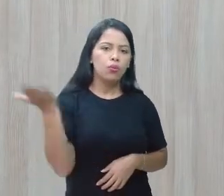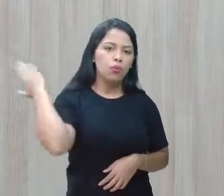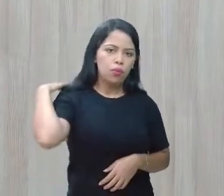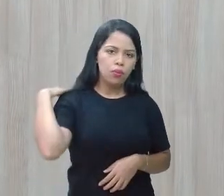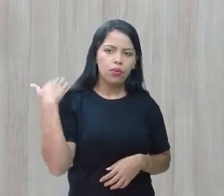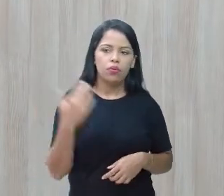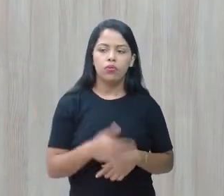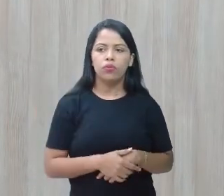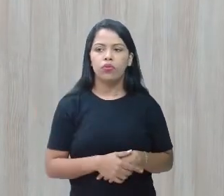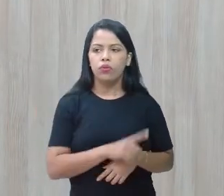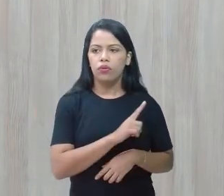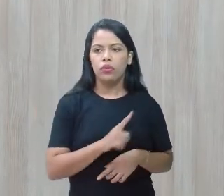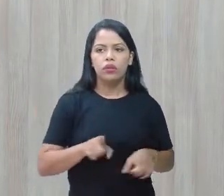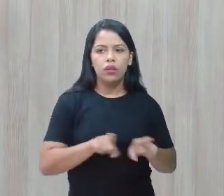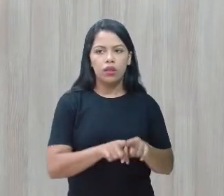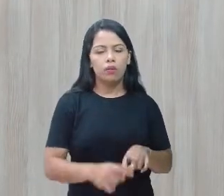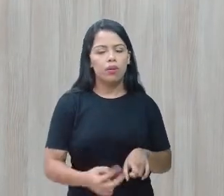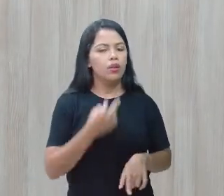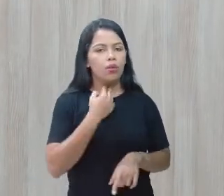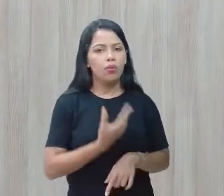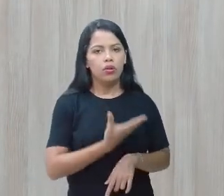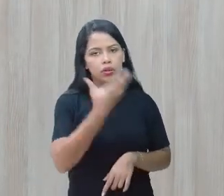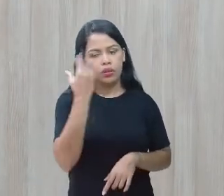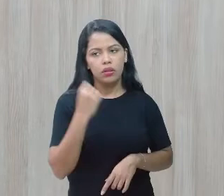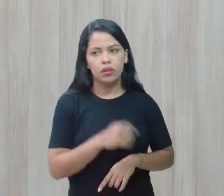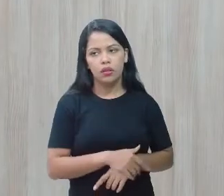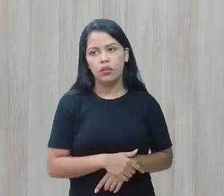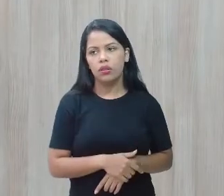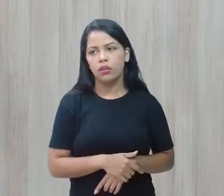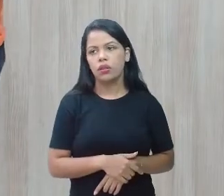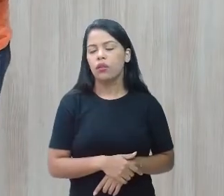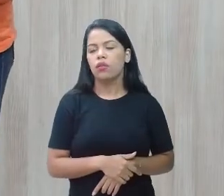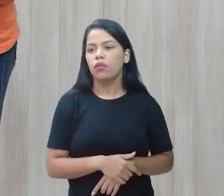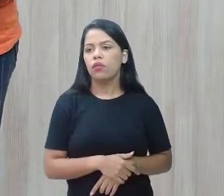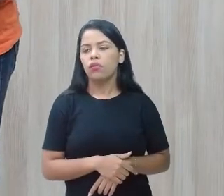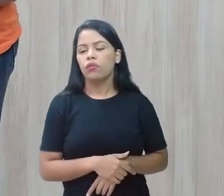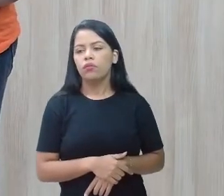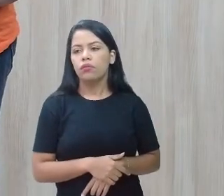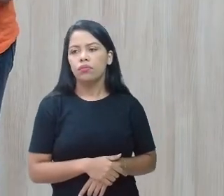esquecer essa questão aí de sístole e de diástole.